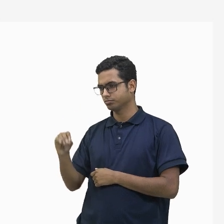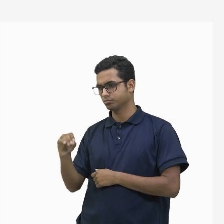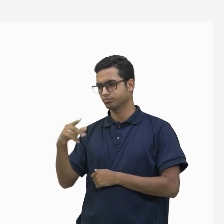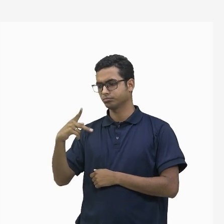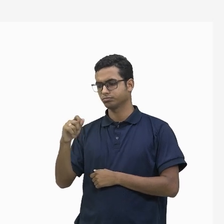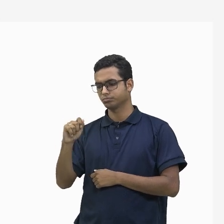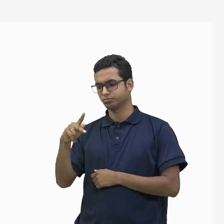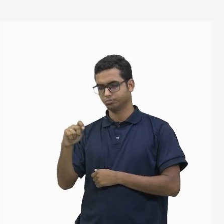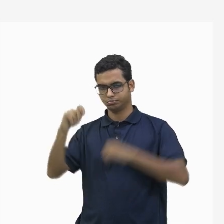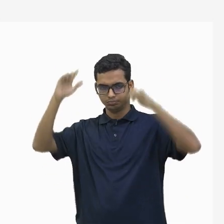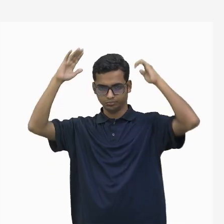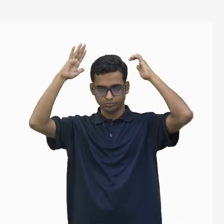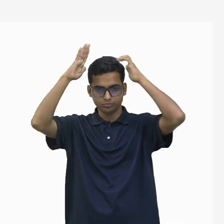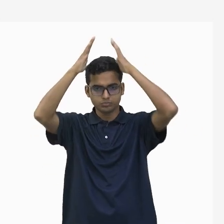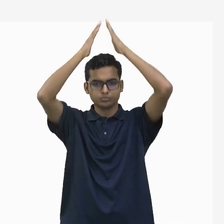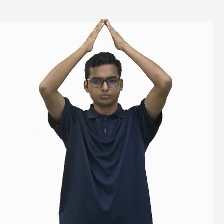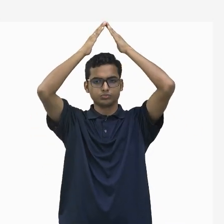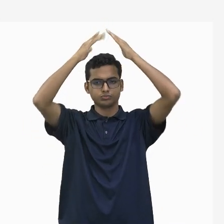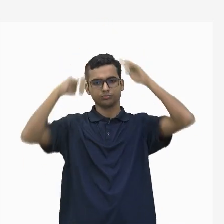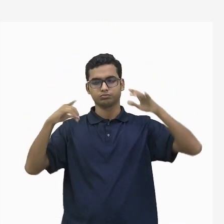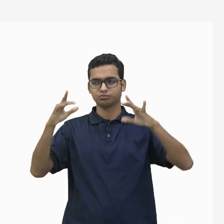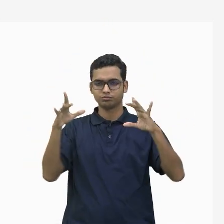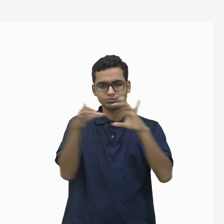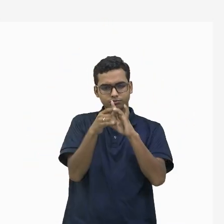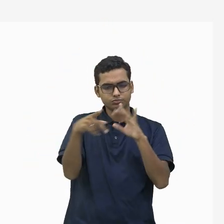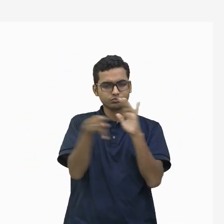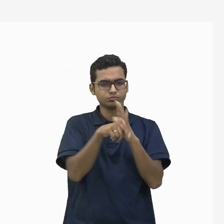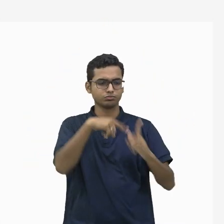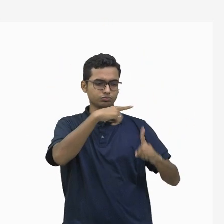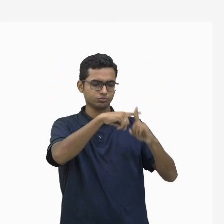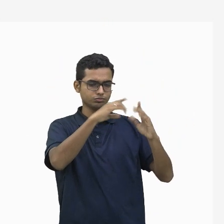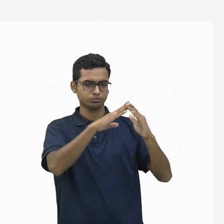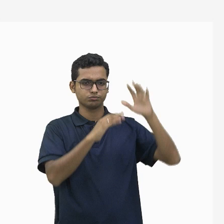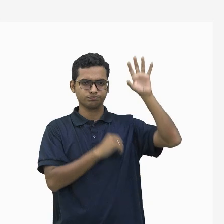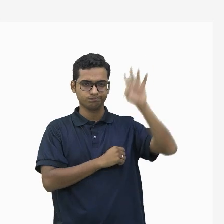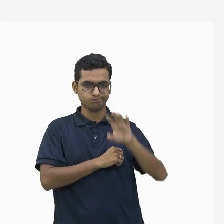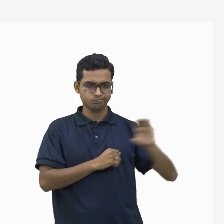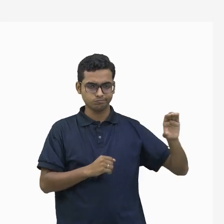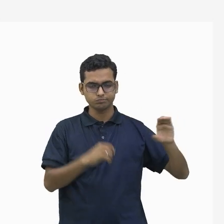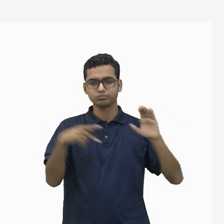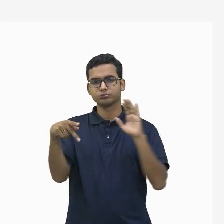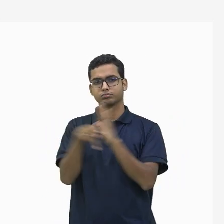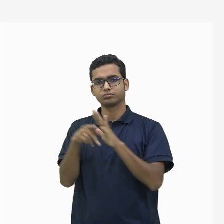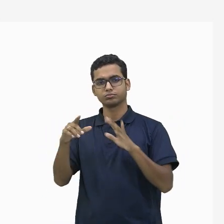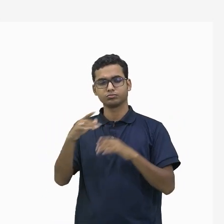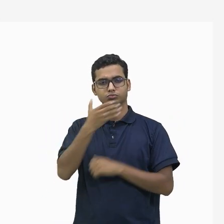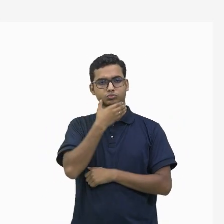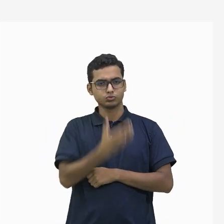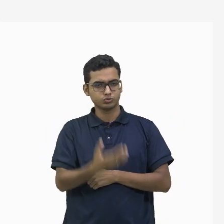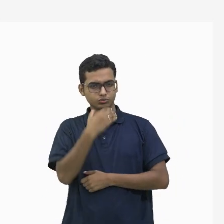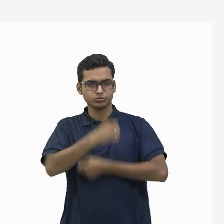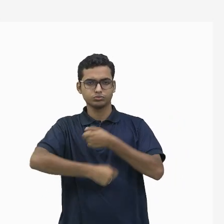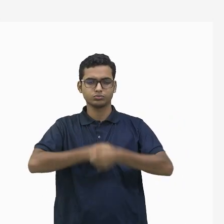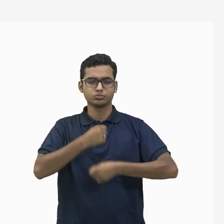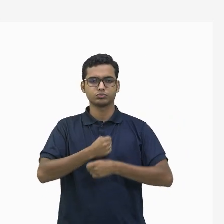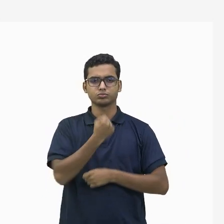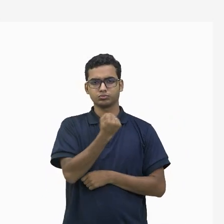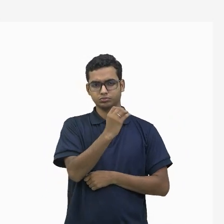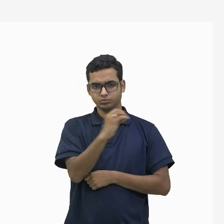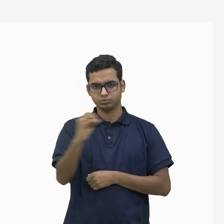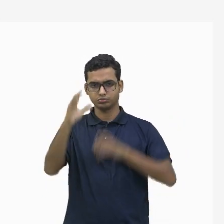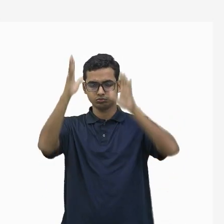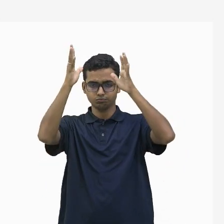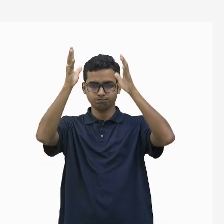né, juntamente aí com a Igreja Católica. No Natal, então, de 800, ele foi coroado pelo Papa